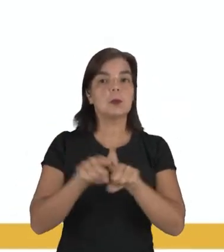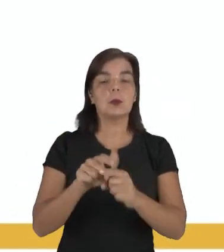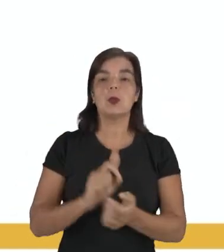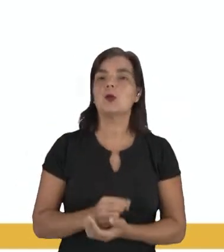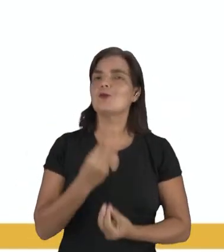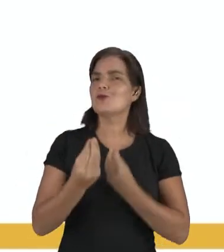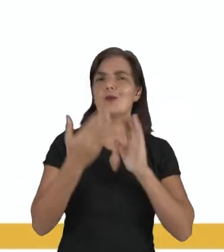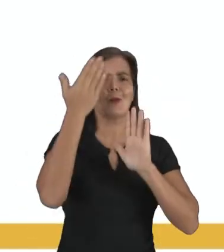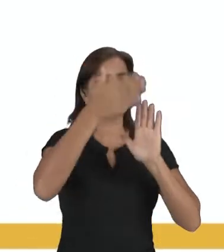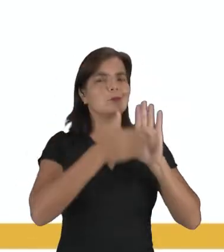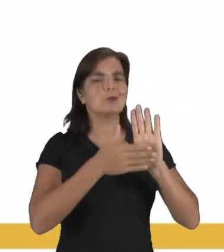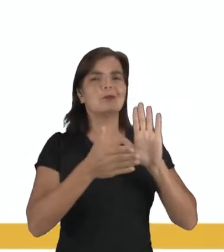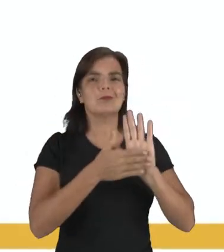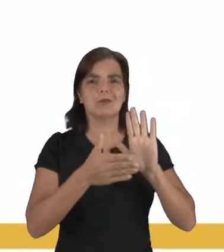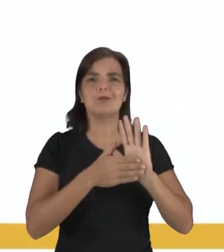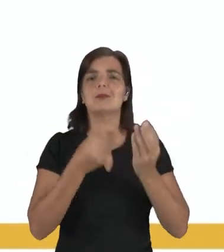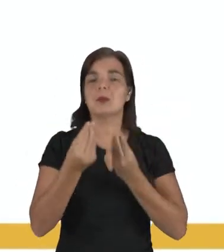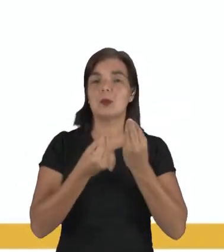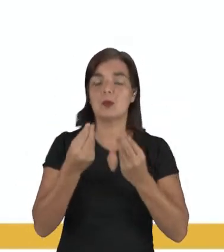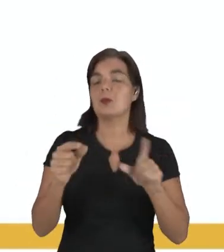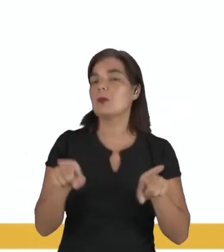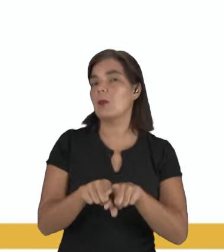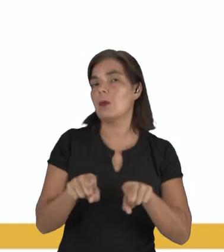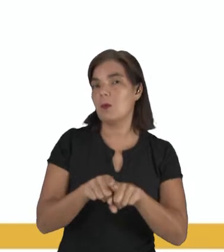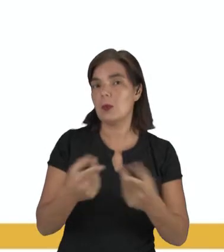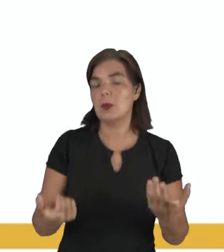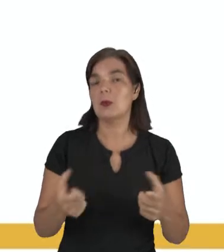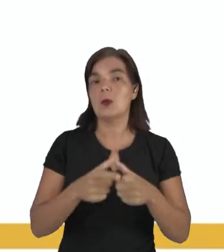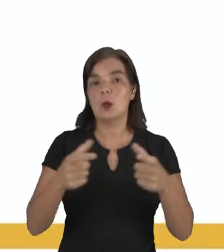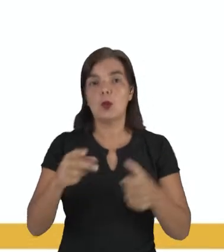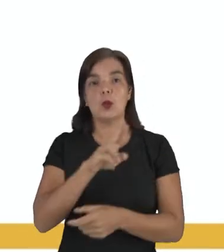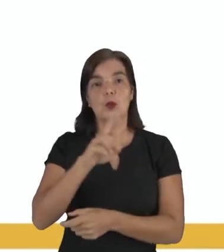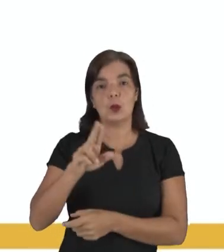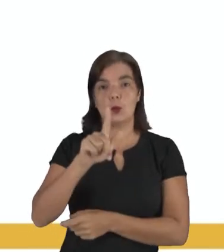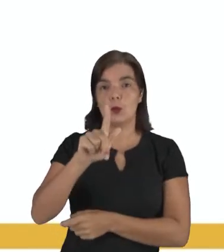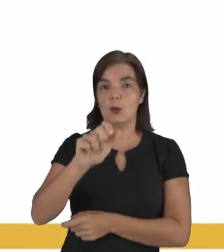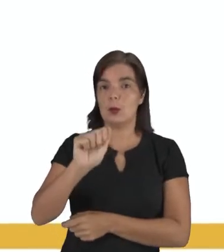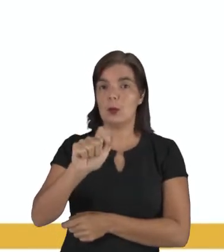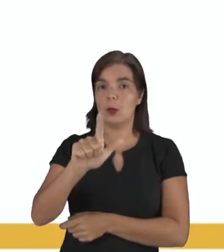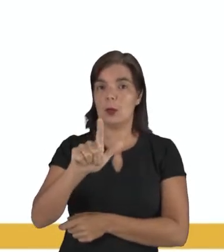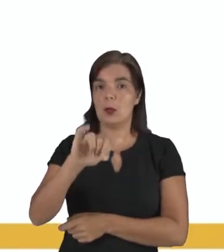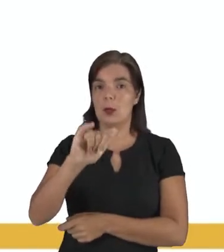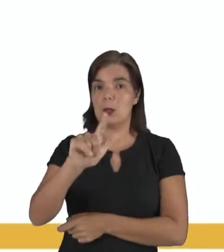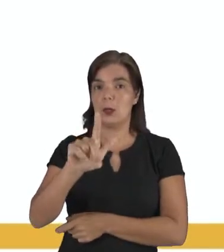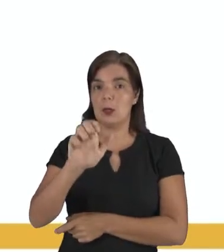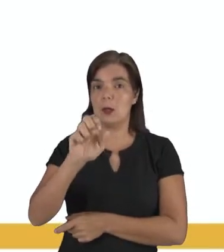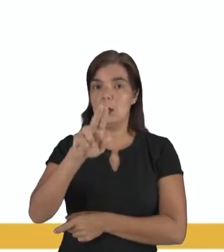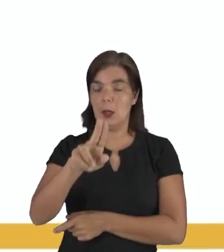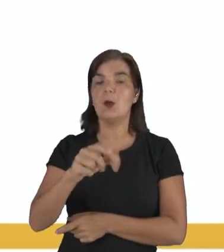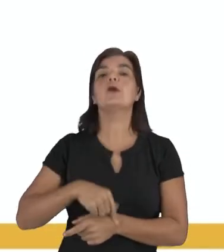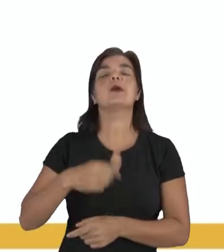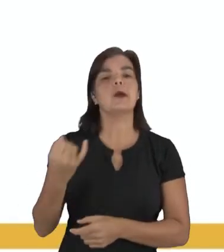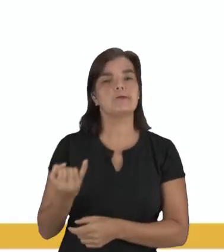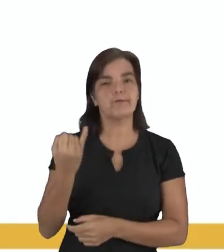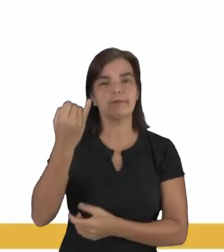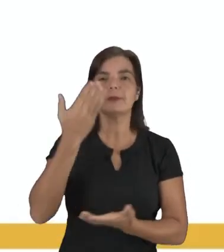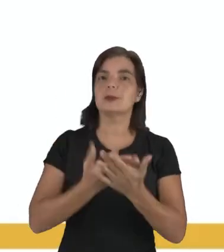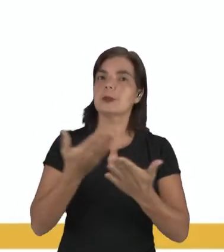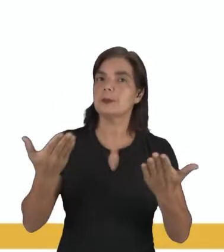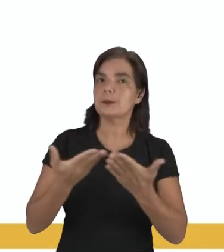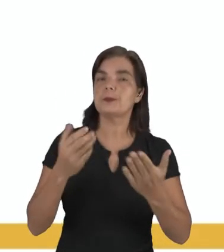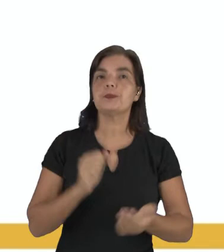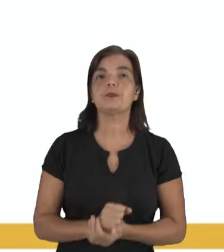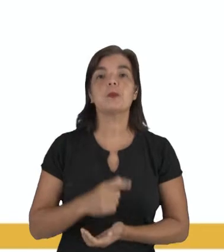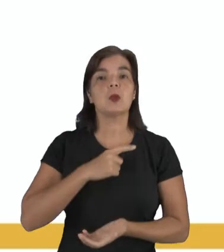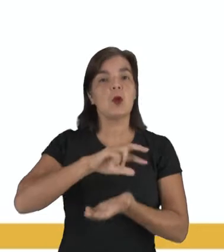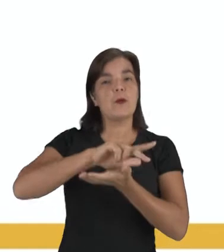tinha comprovado. E a gente vai ver essa comprovação com um grande nome chamado de Galileu Galilei, que é a quem interessa a nossa aula de hoje. Então